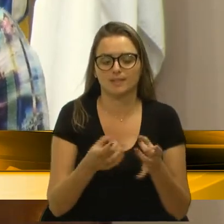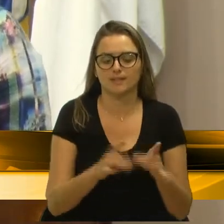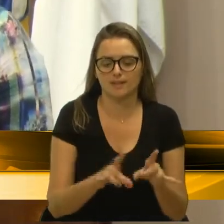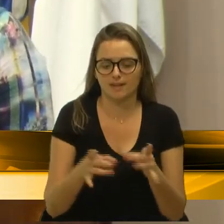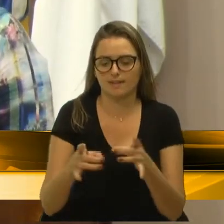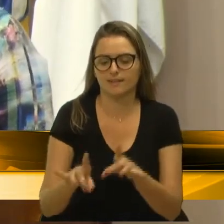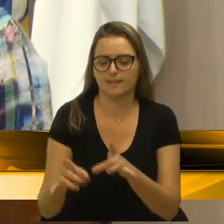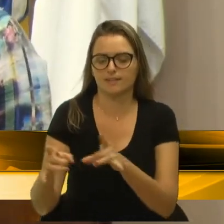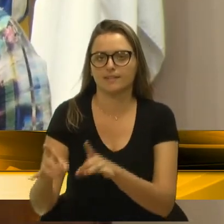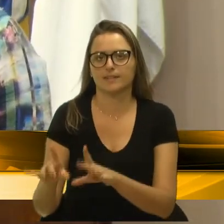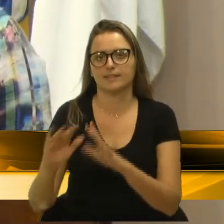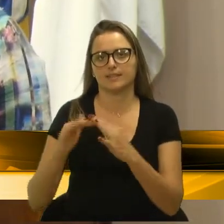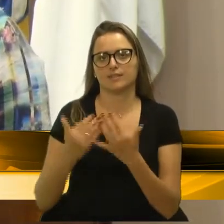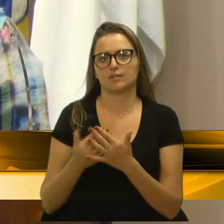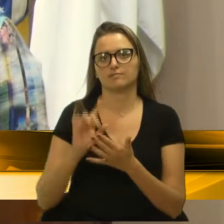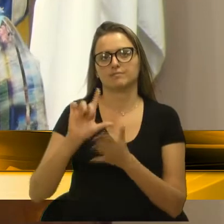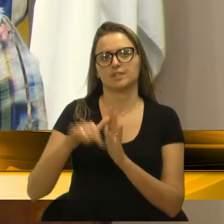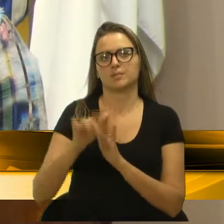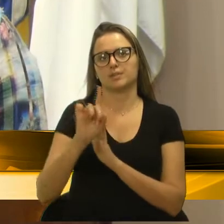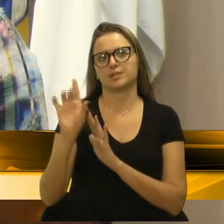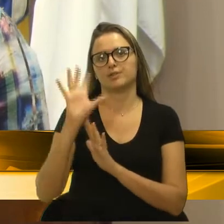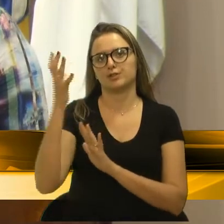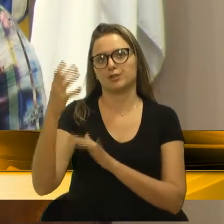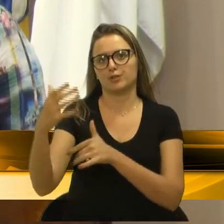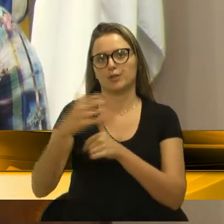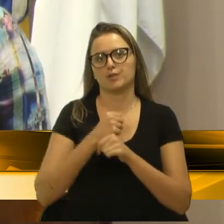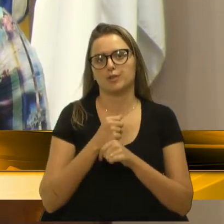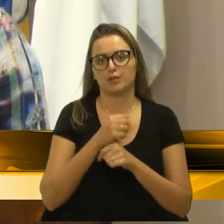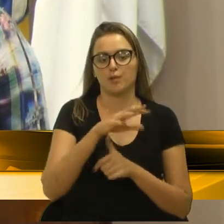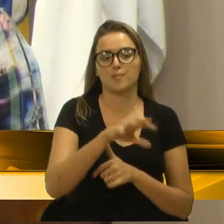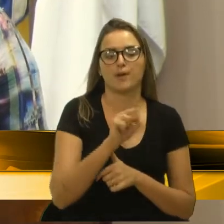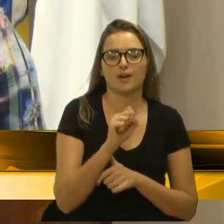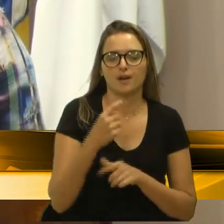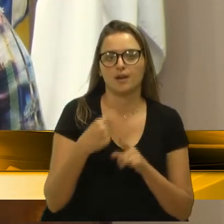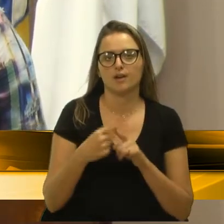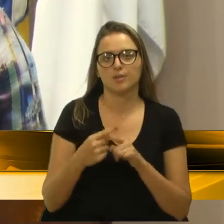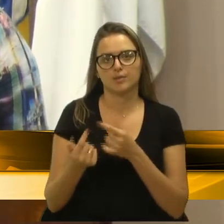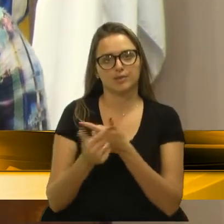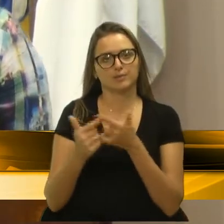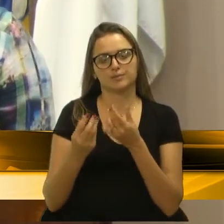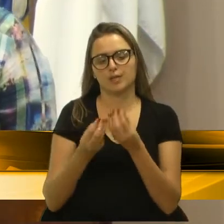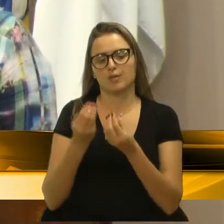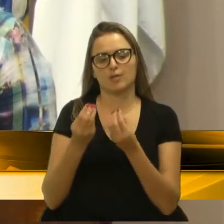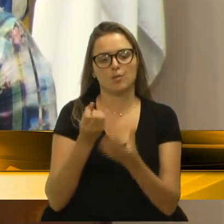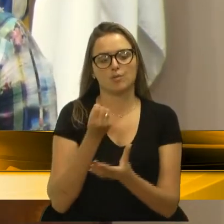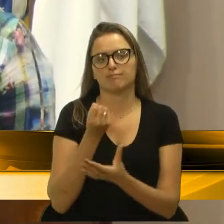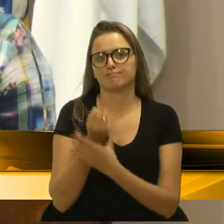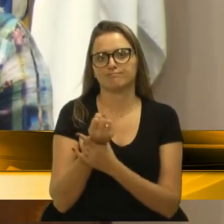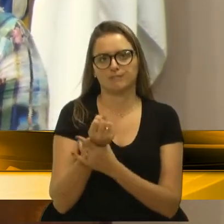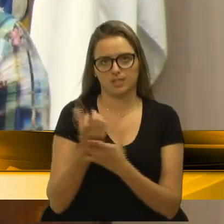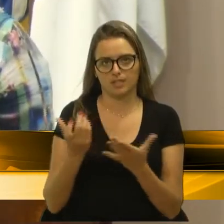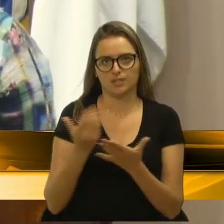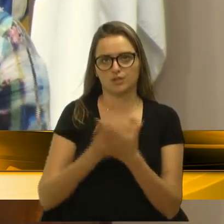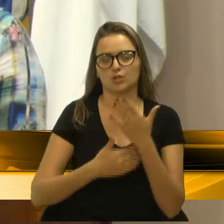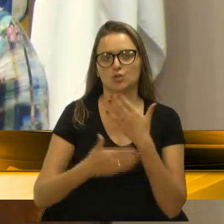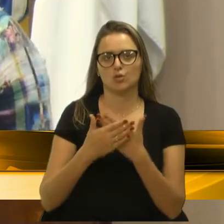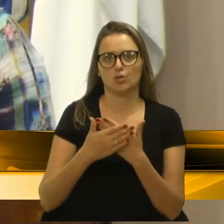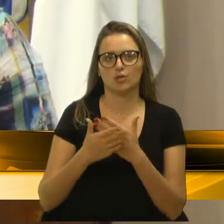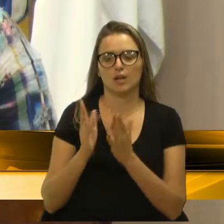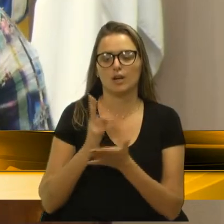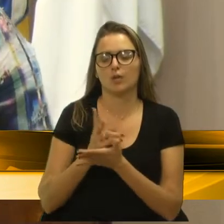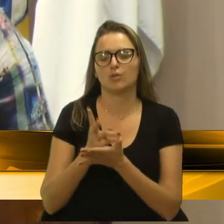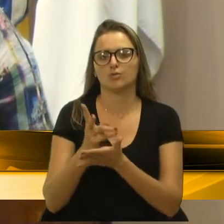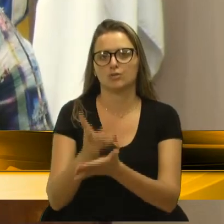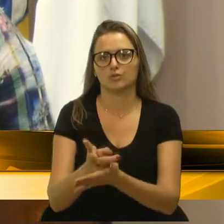não adianta correr com o conselho tutelar para buscar, porque não vai ter como garantir todo esse acesso e a continuidade